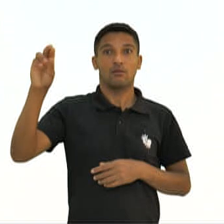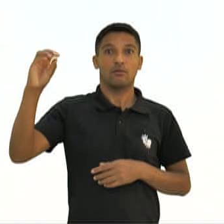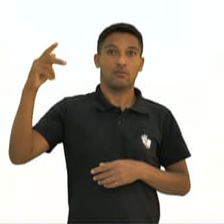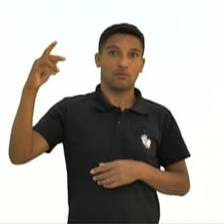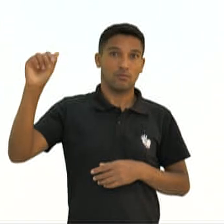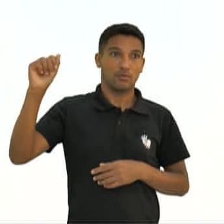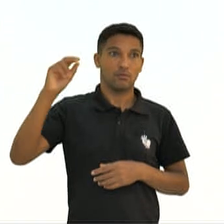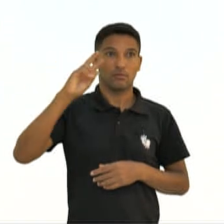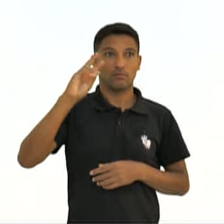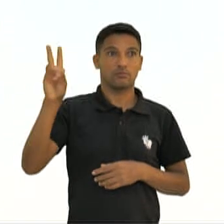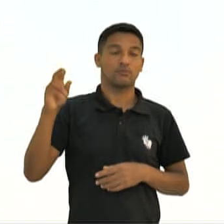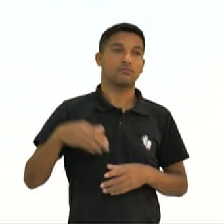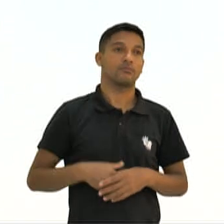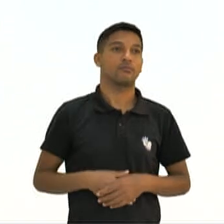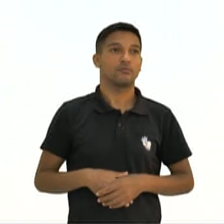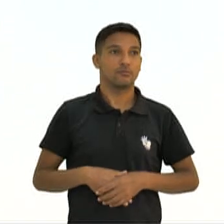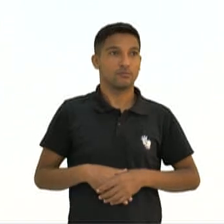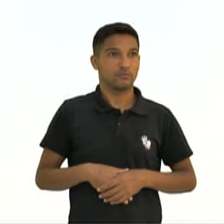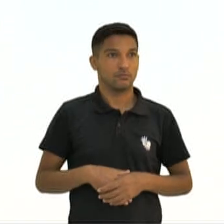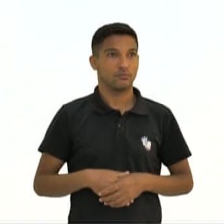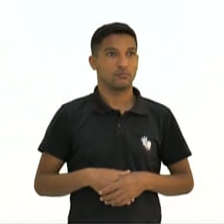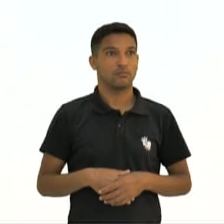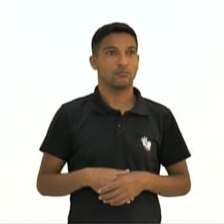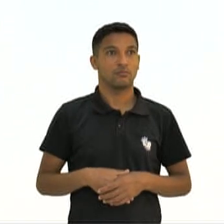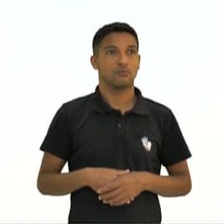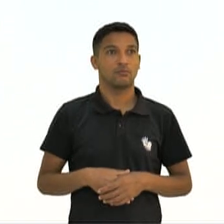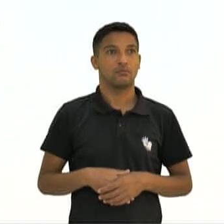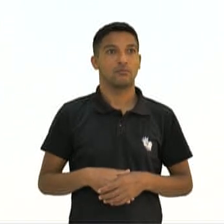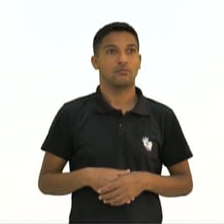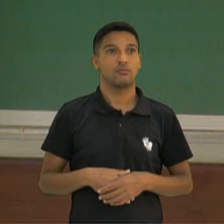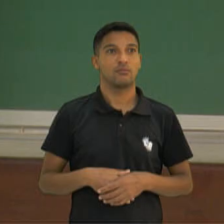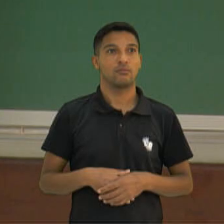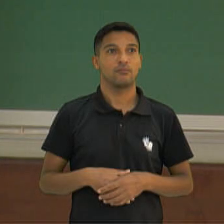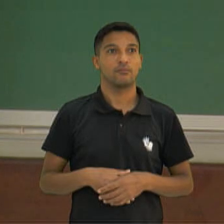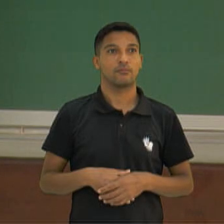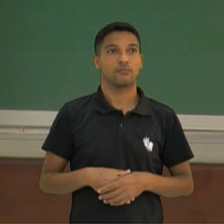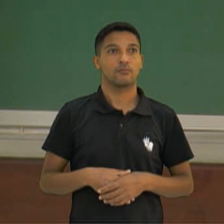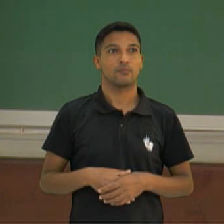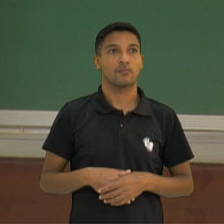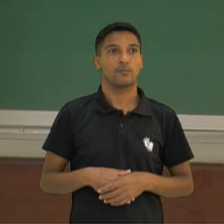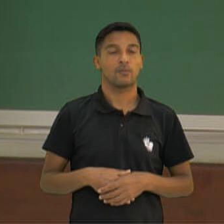colocar essa visão para vocês aqui, o novo